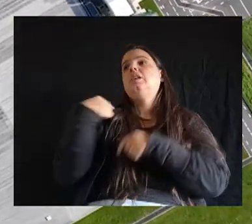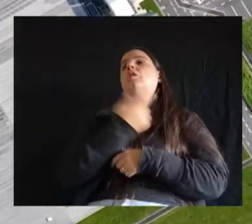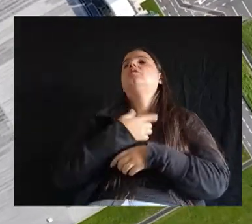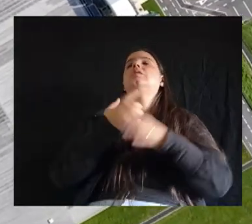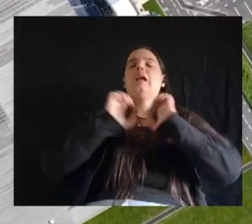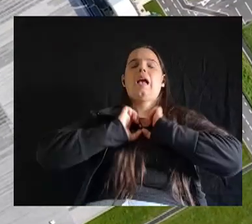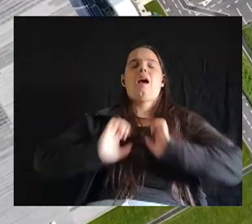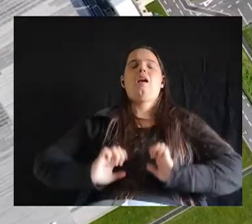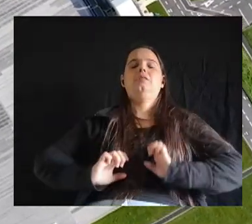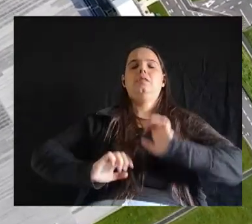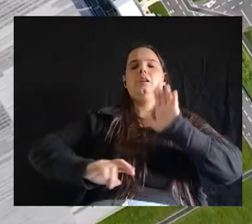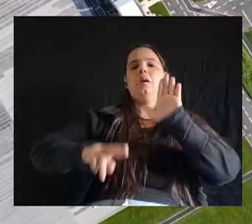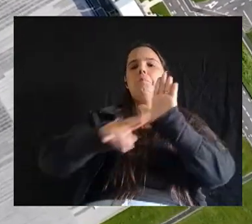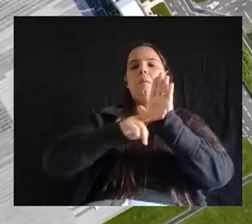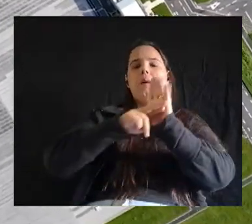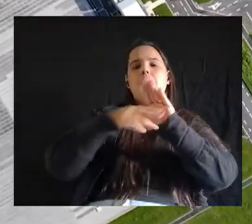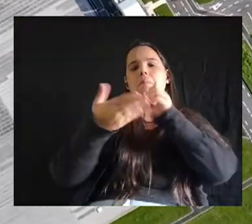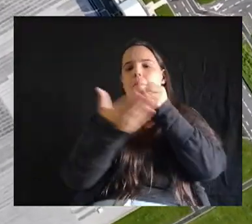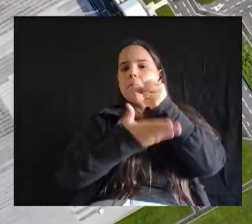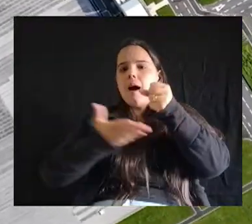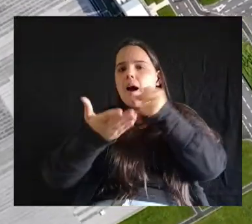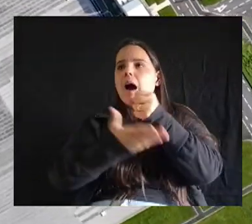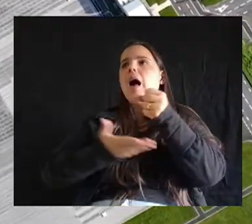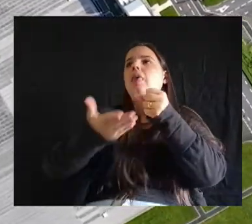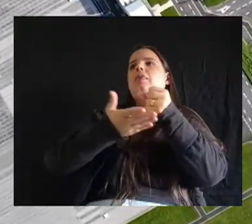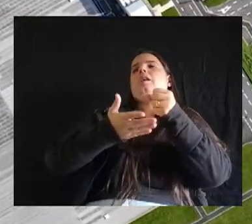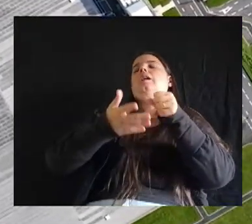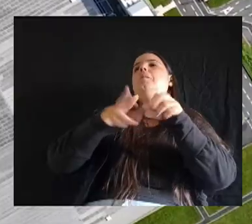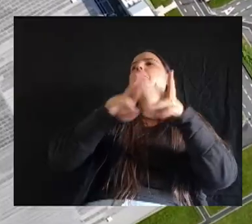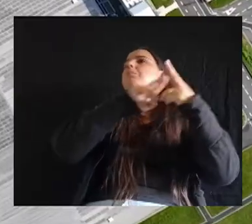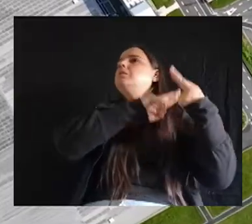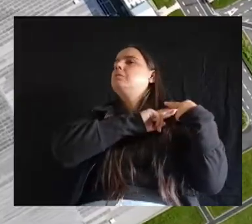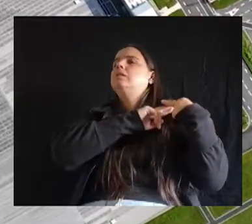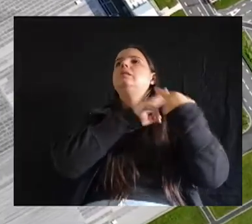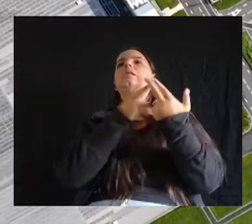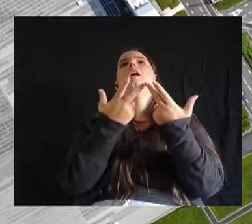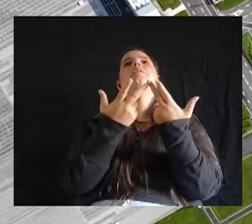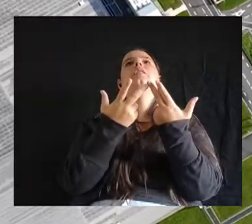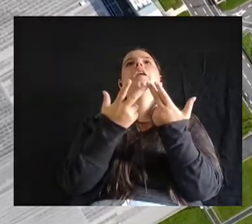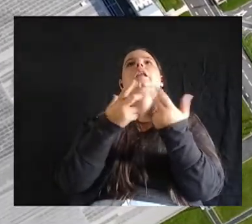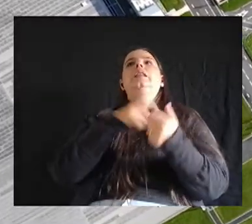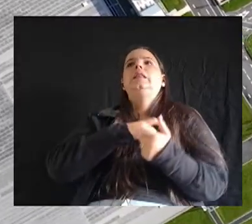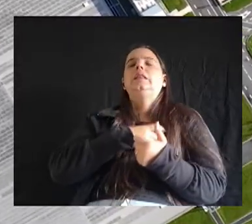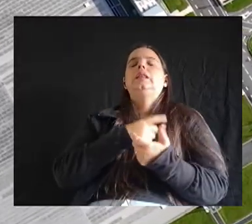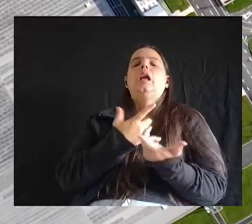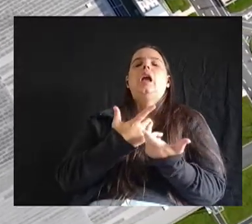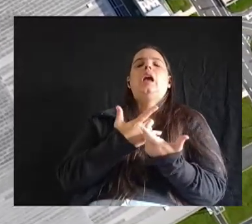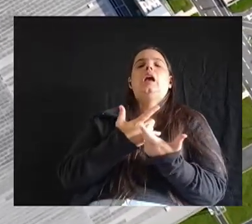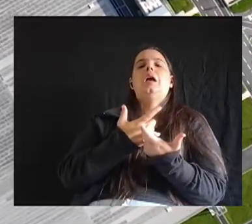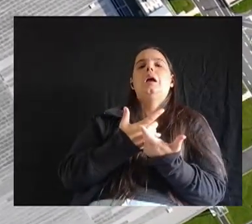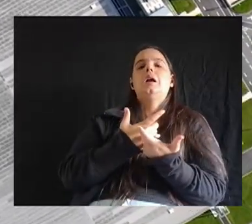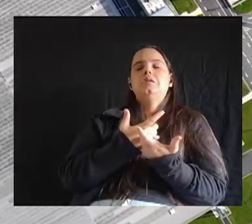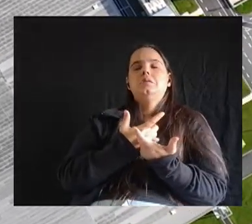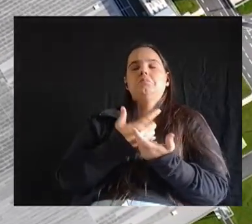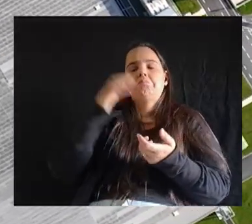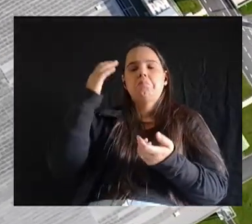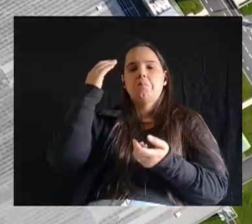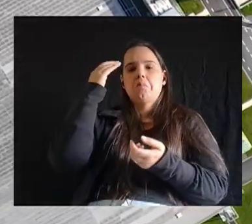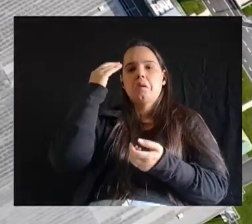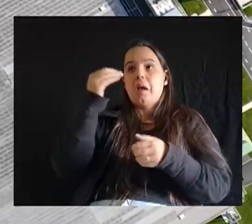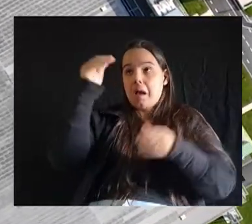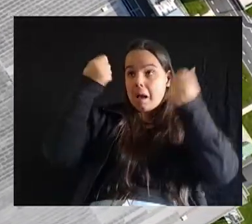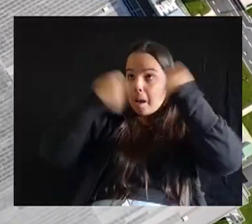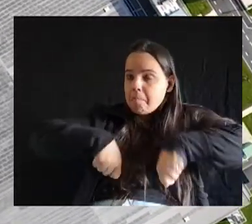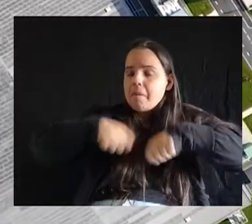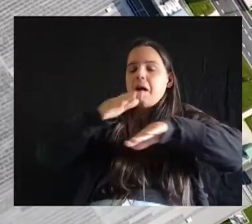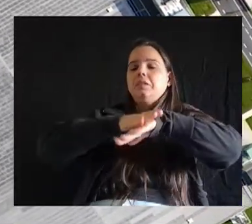capital humano, pessoas qualificadas, capacidade de pesquisa nessa área, a gente tem uma